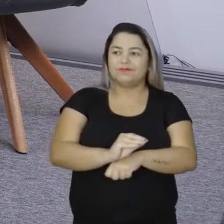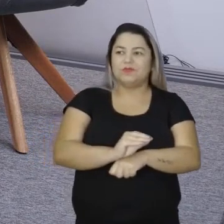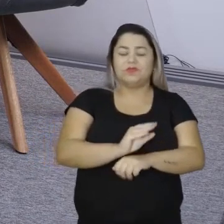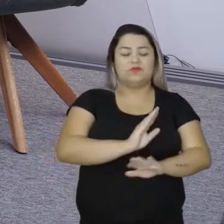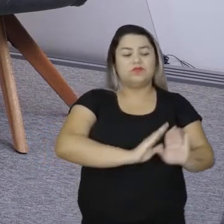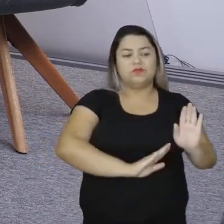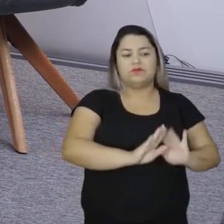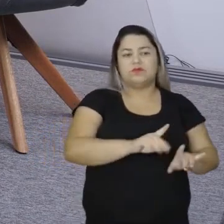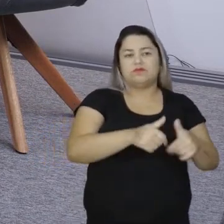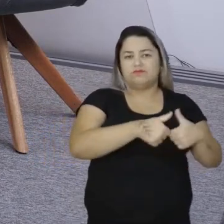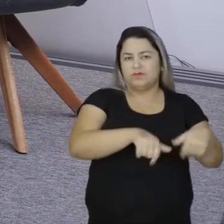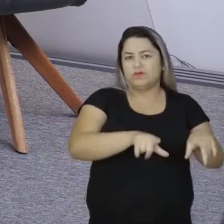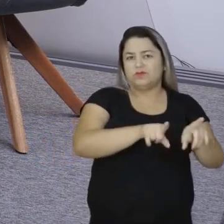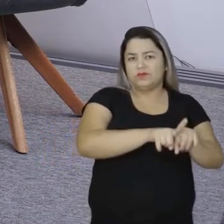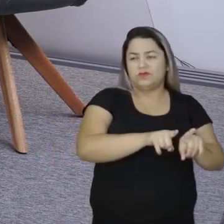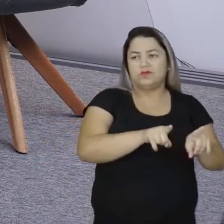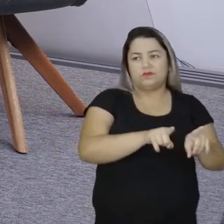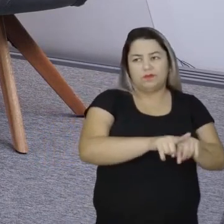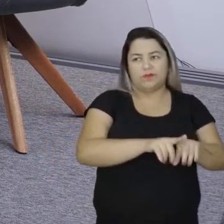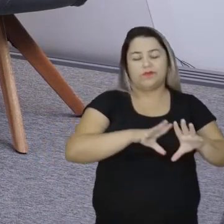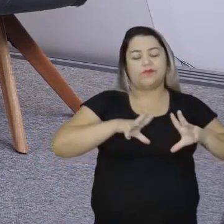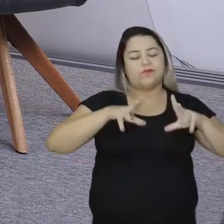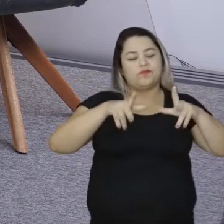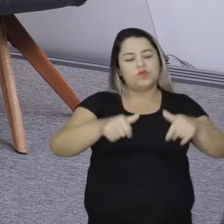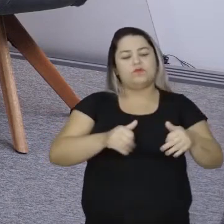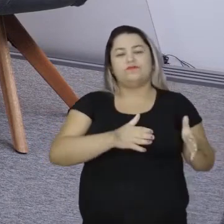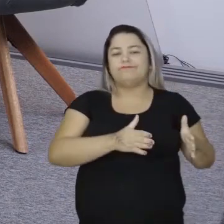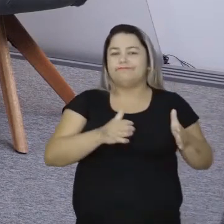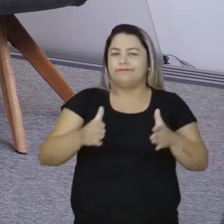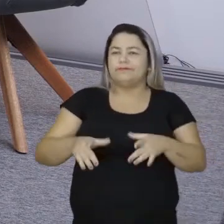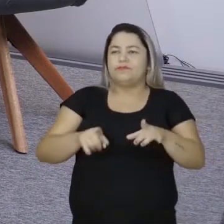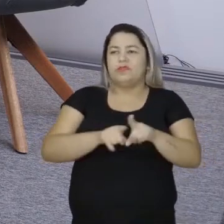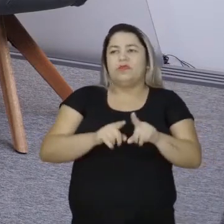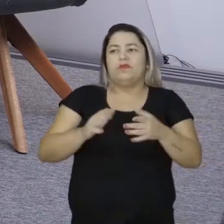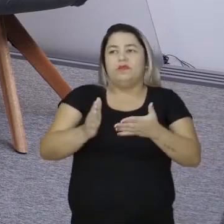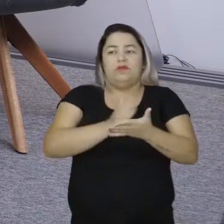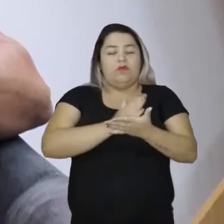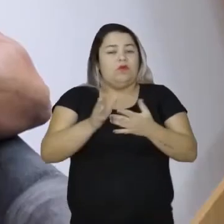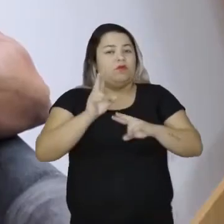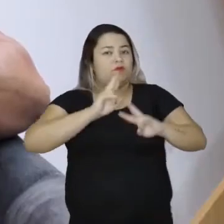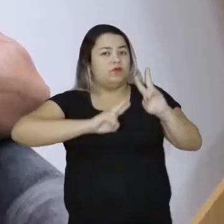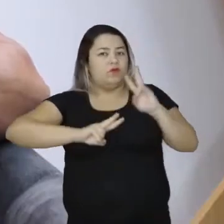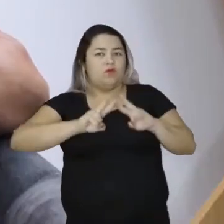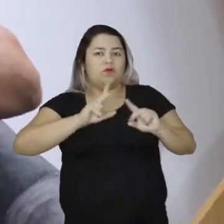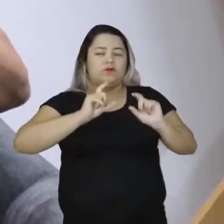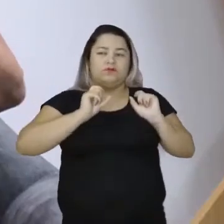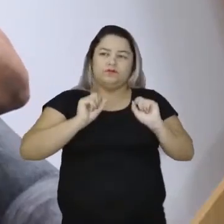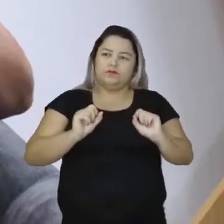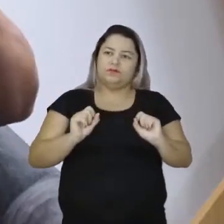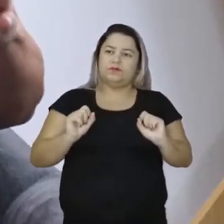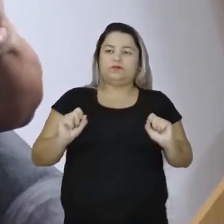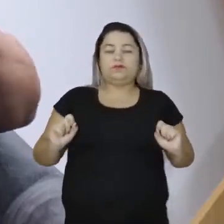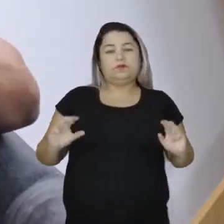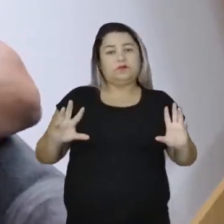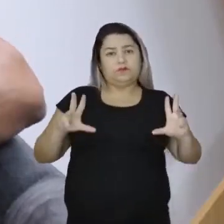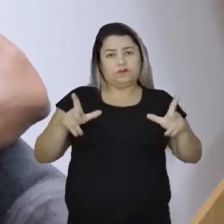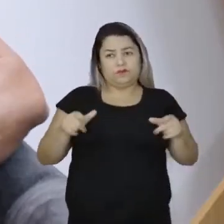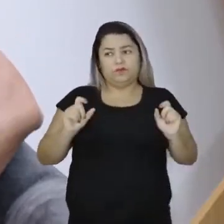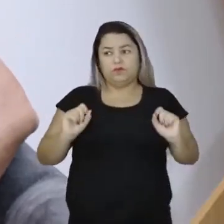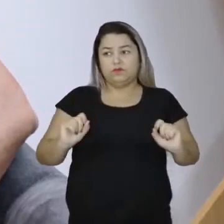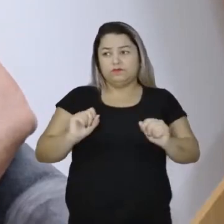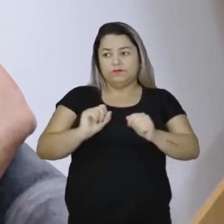que ficaram, cuidando de todo aquele processo e muitas das vezes se olham para aquele processo como se todos